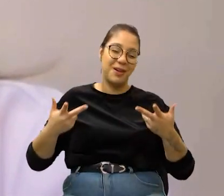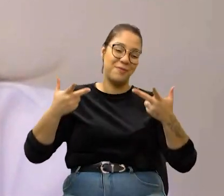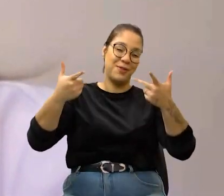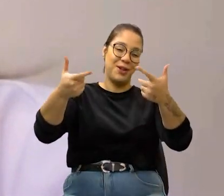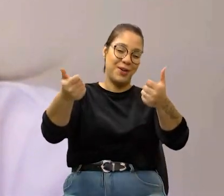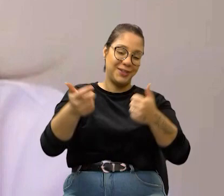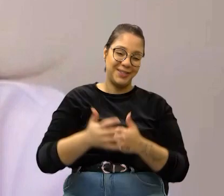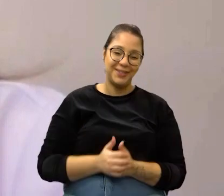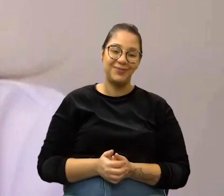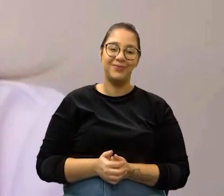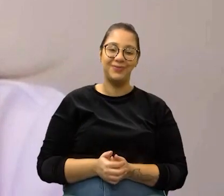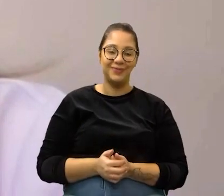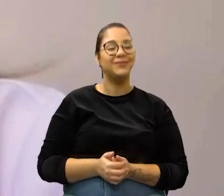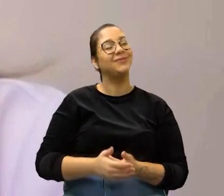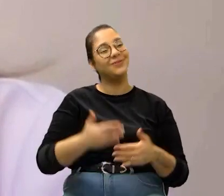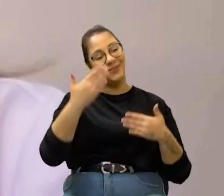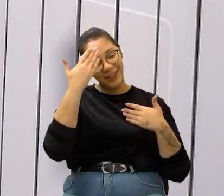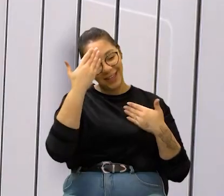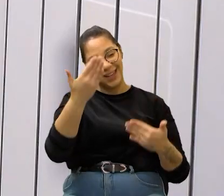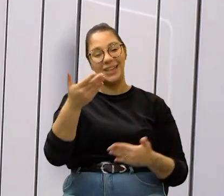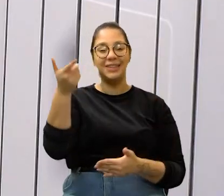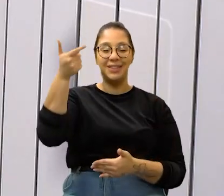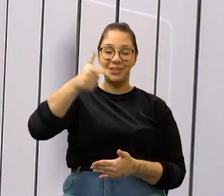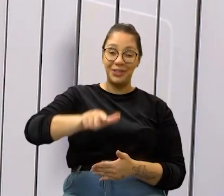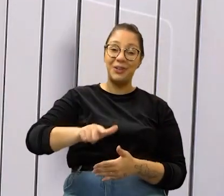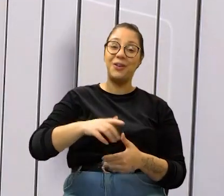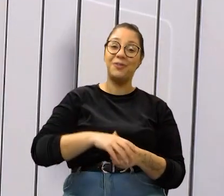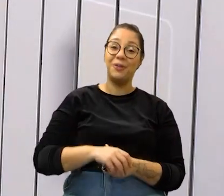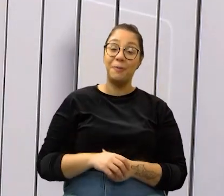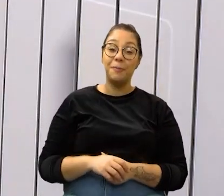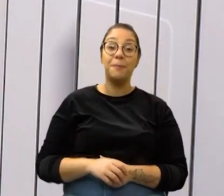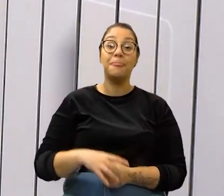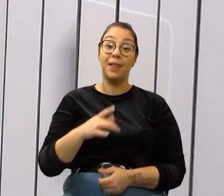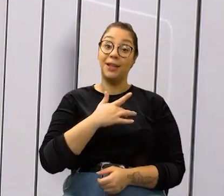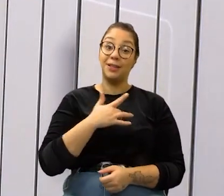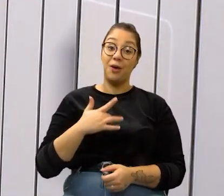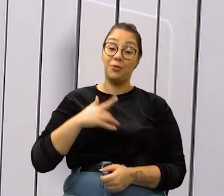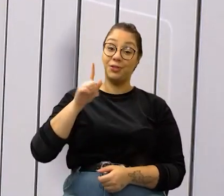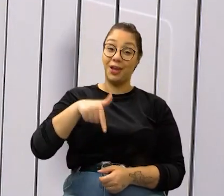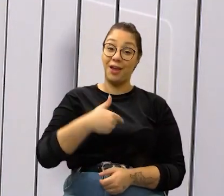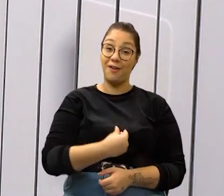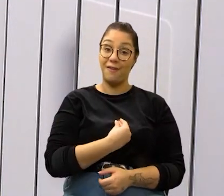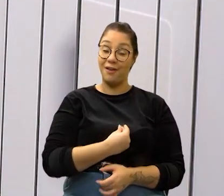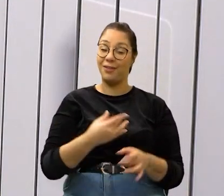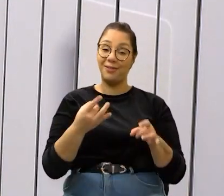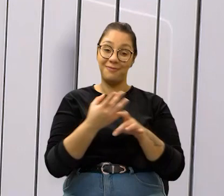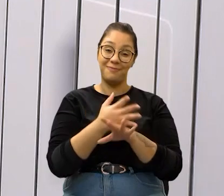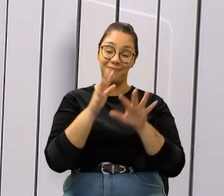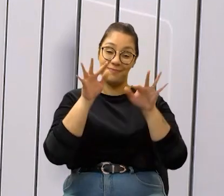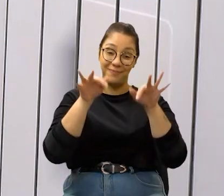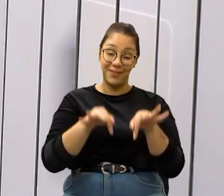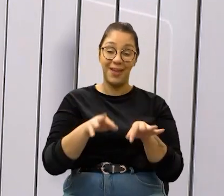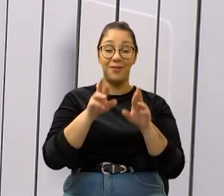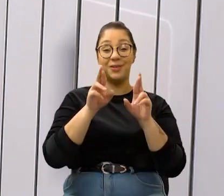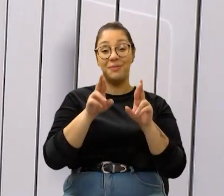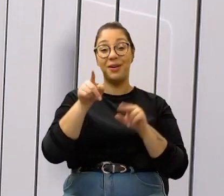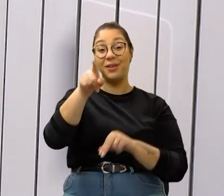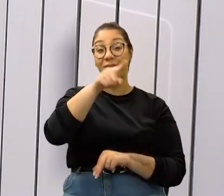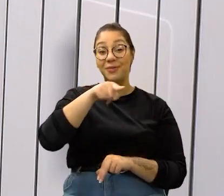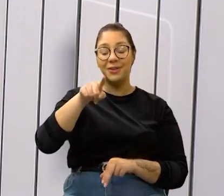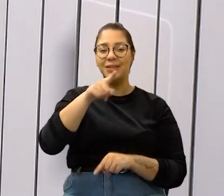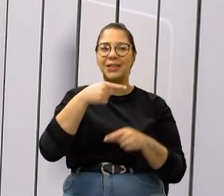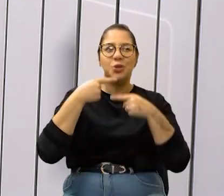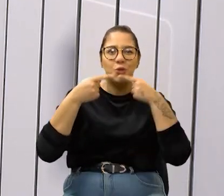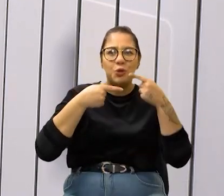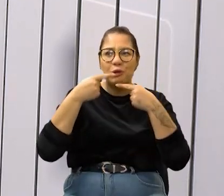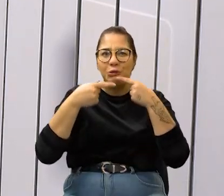entrevista maravilhosa, gente. Obrigada novamente. O Saúde é Vida de hoje fica por aqui. Eu espero que